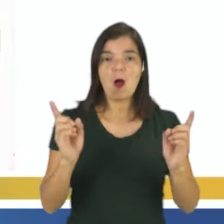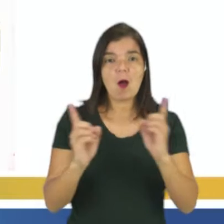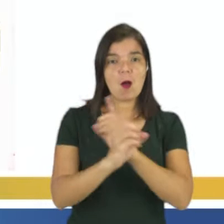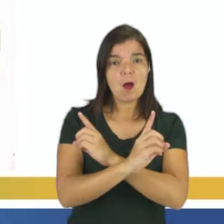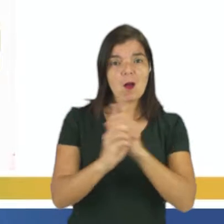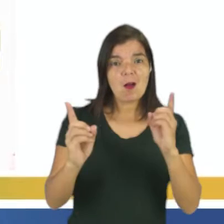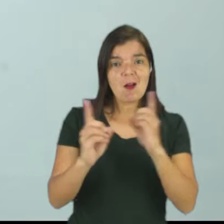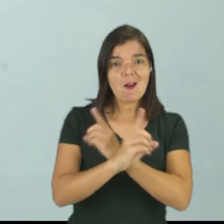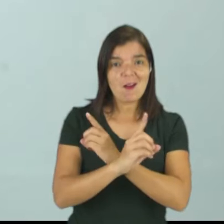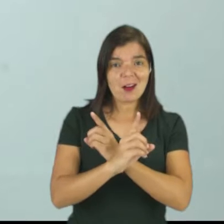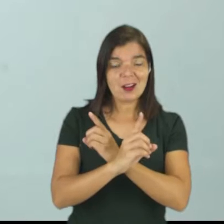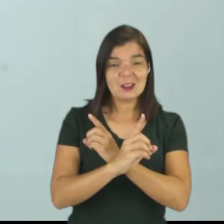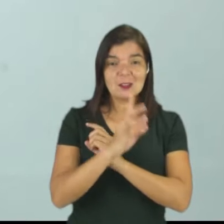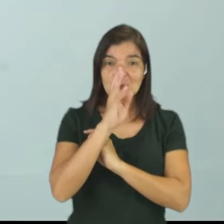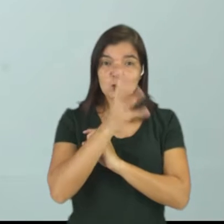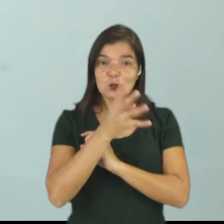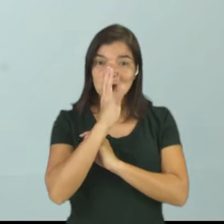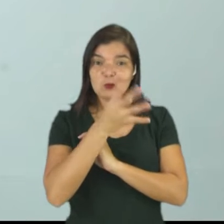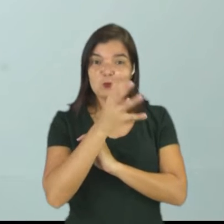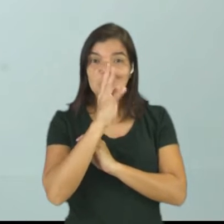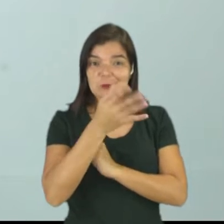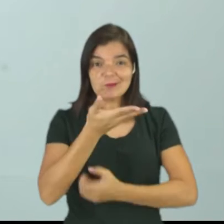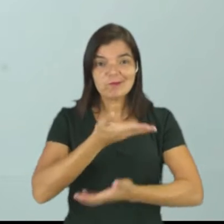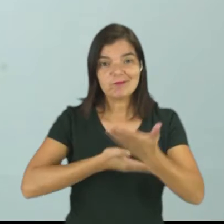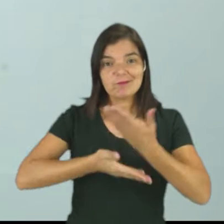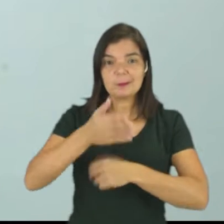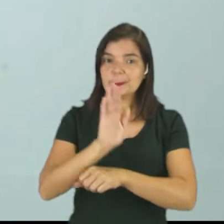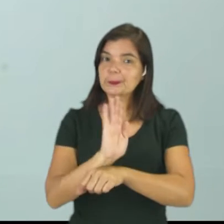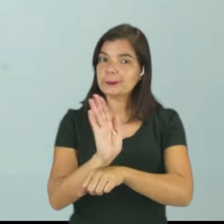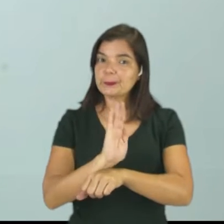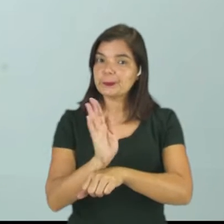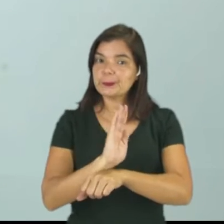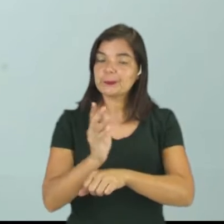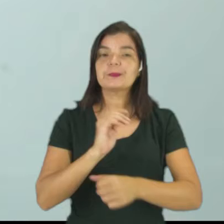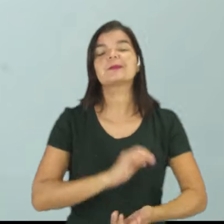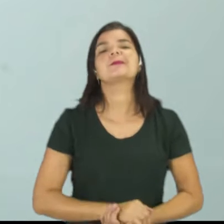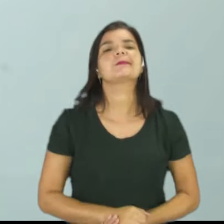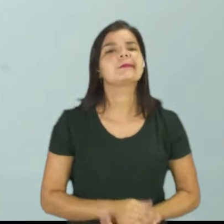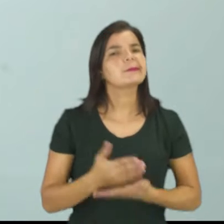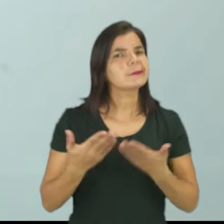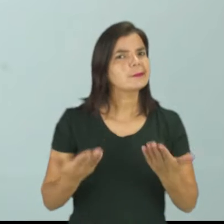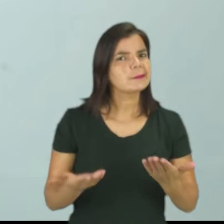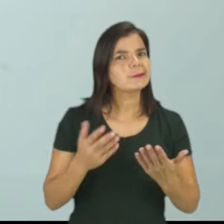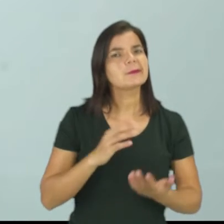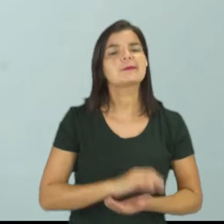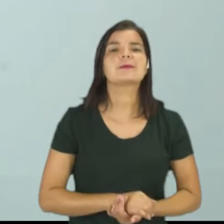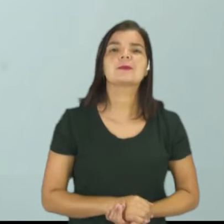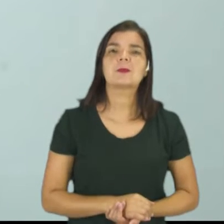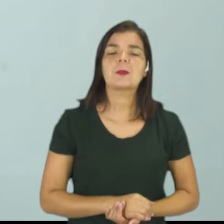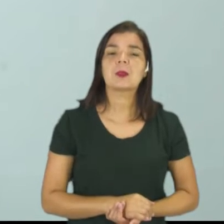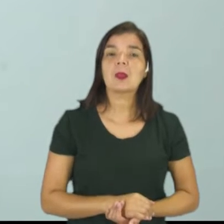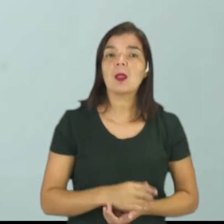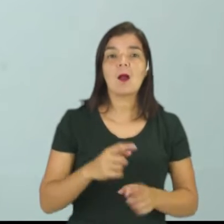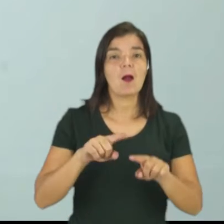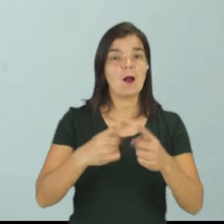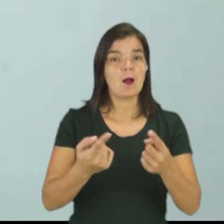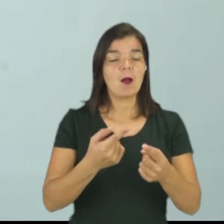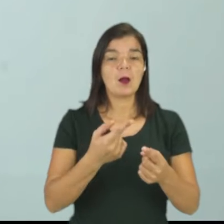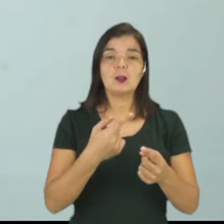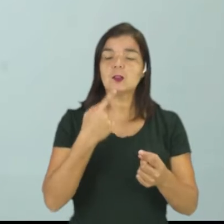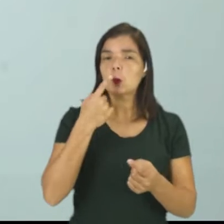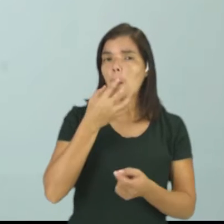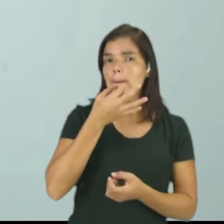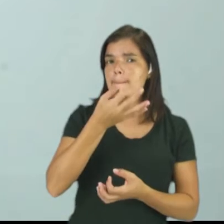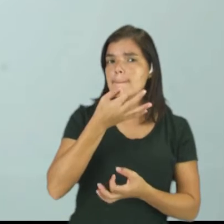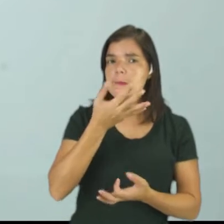troca de críticas em relação a filmes. Então, comentários, trocas